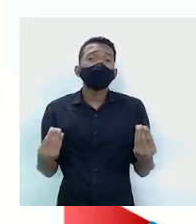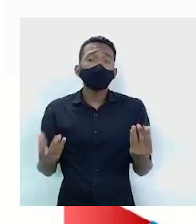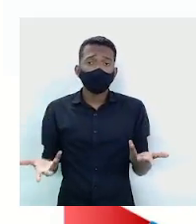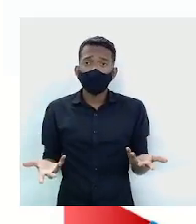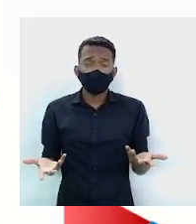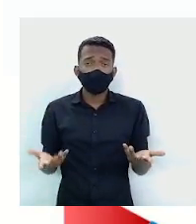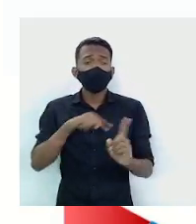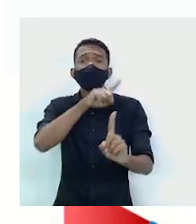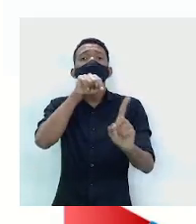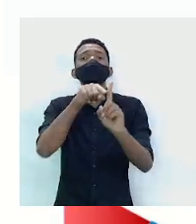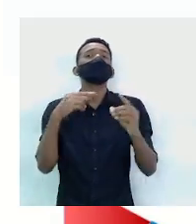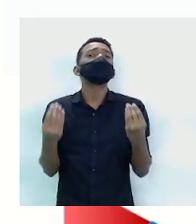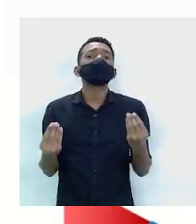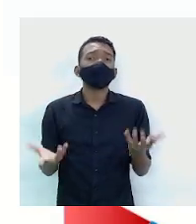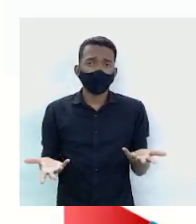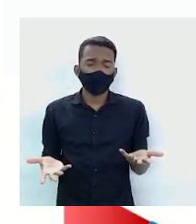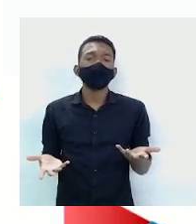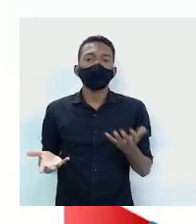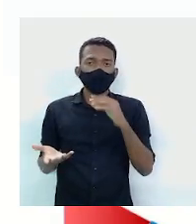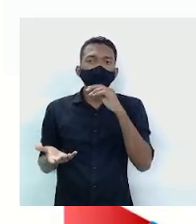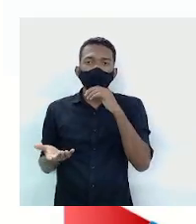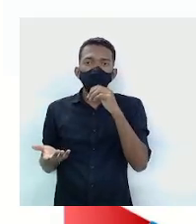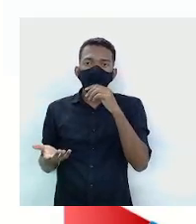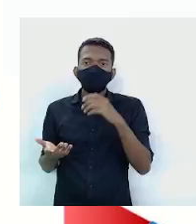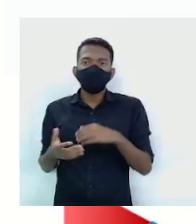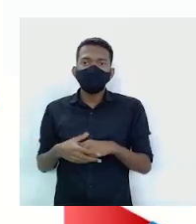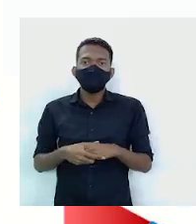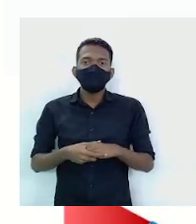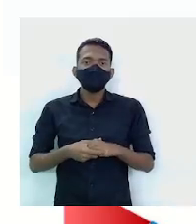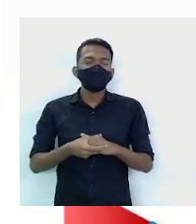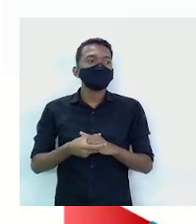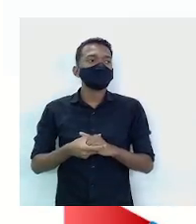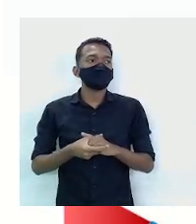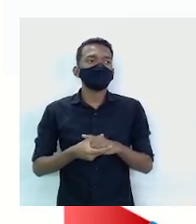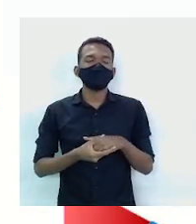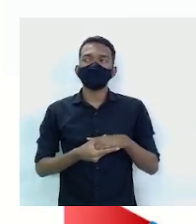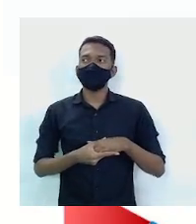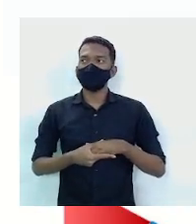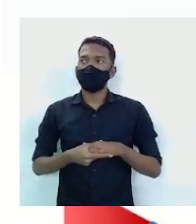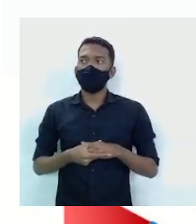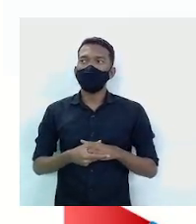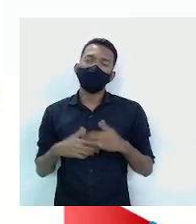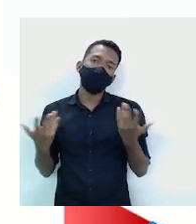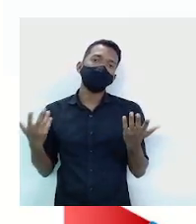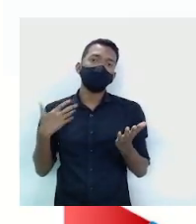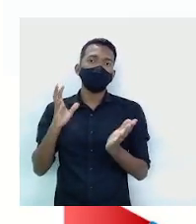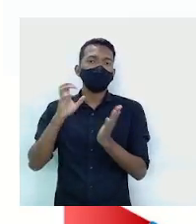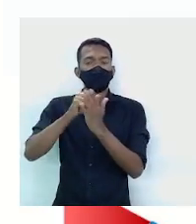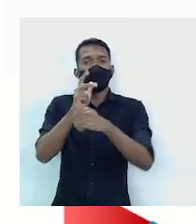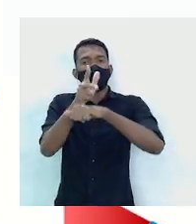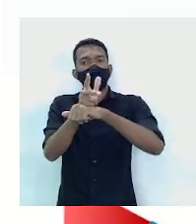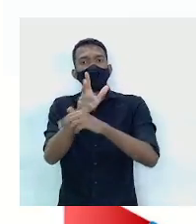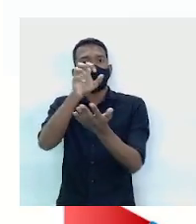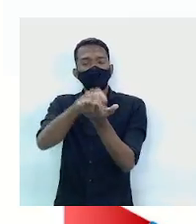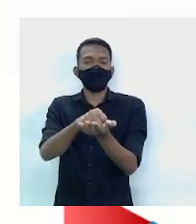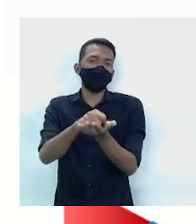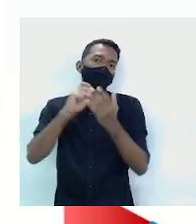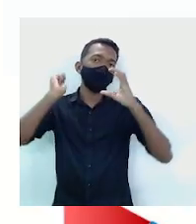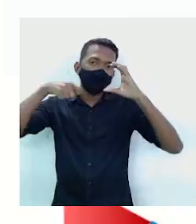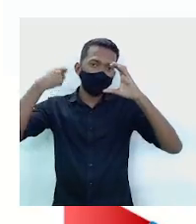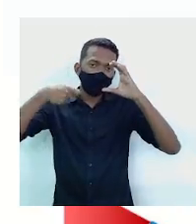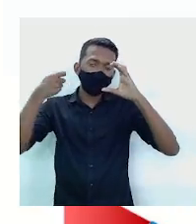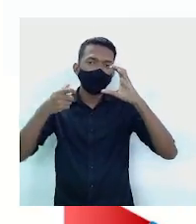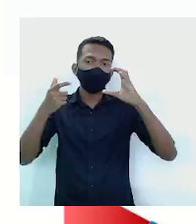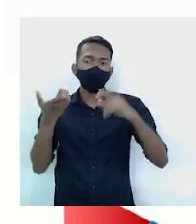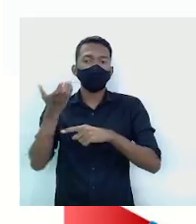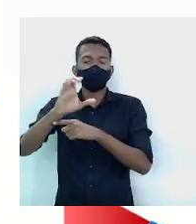finalidade daquilo que eu estou fazendo? Né? Então, se eu estou, por exemplo, gravando um vídeo para postar